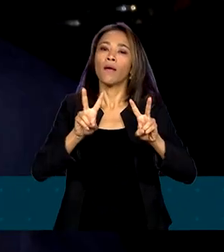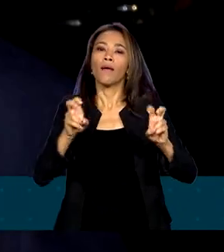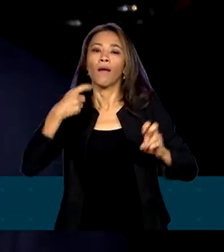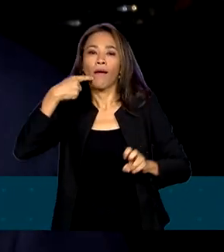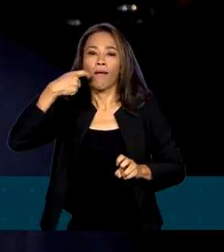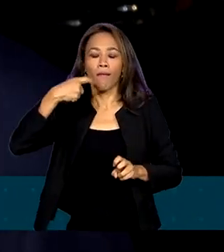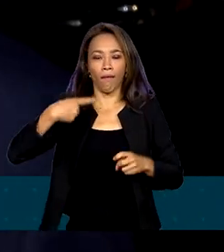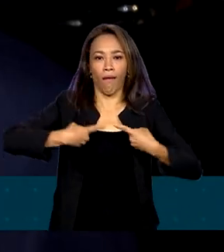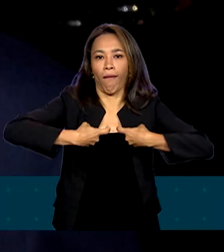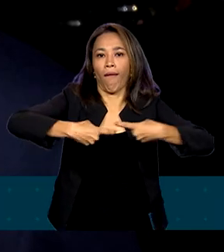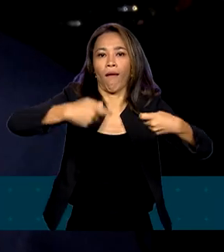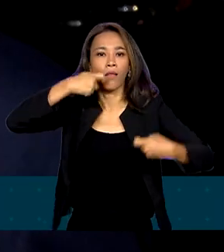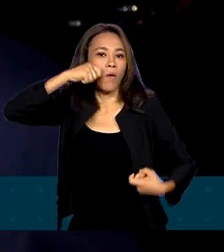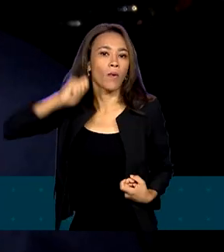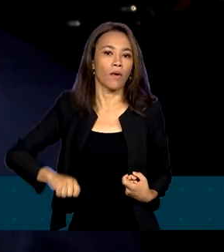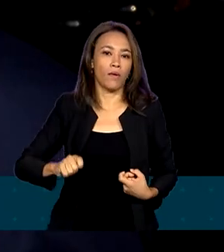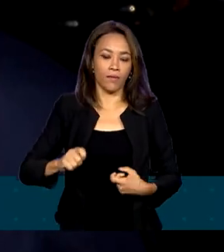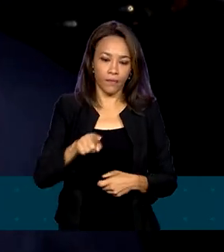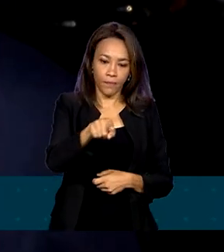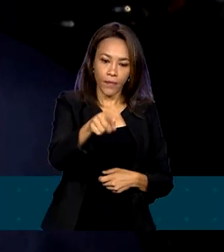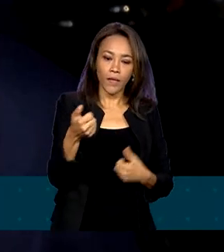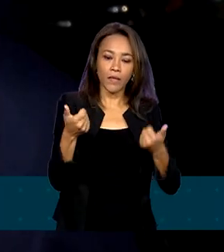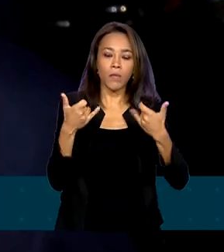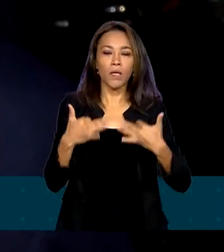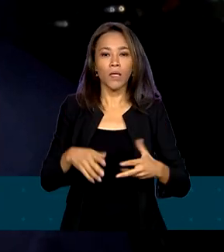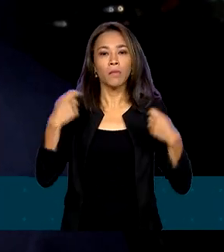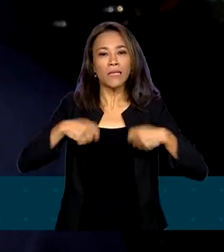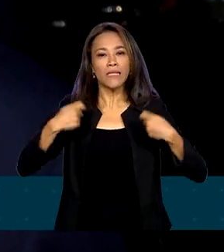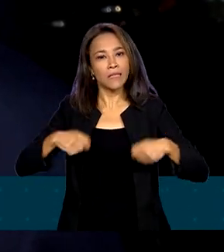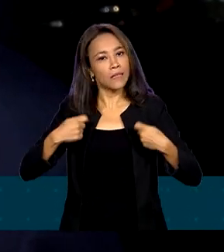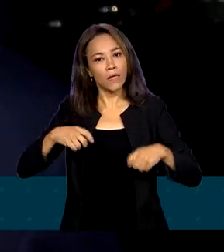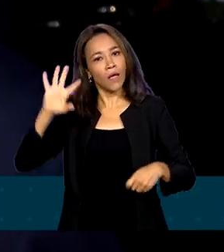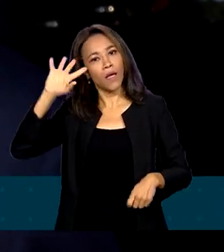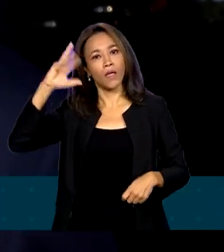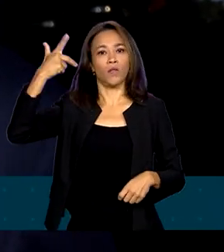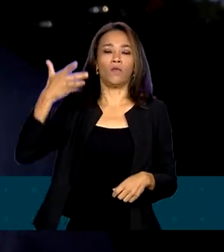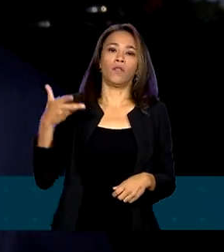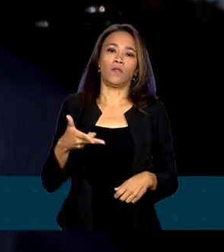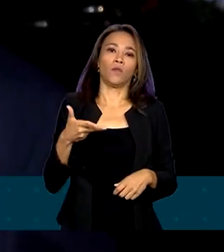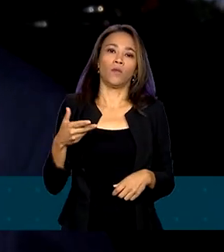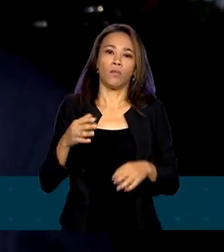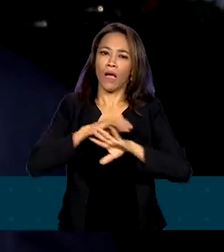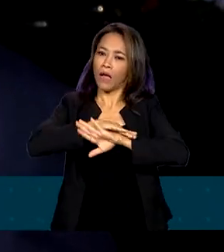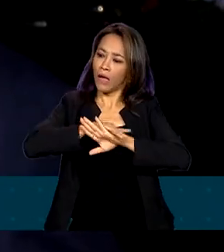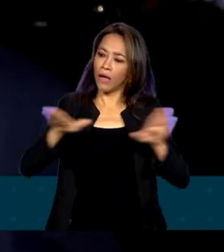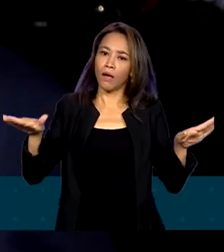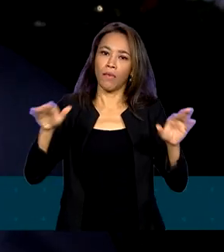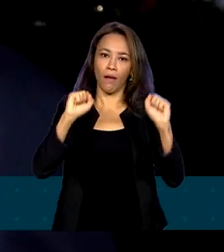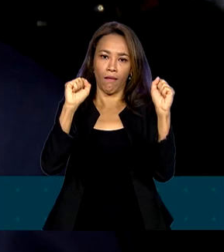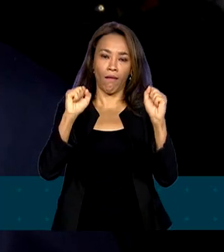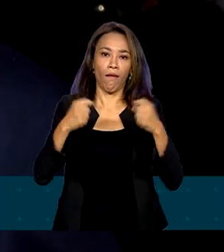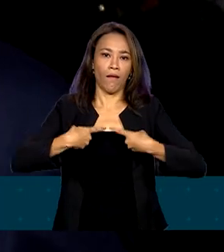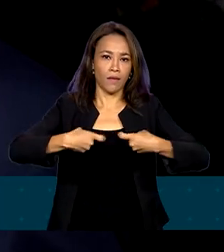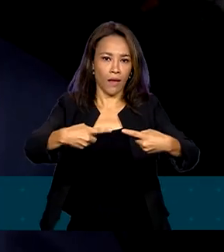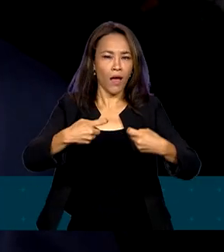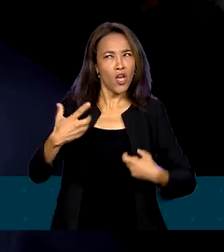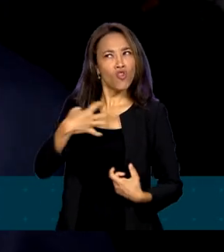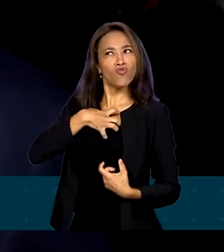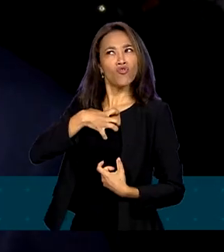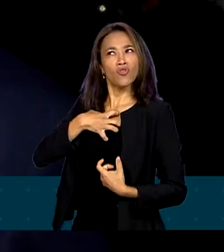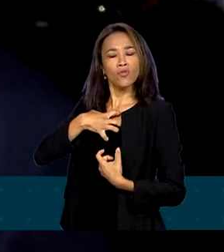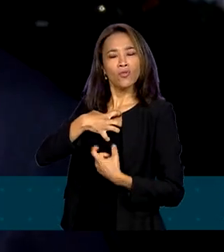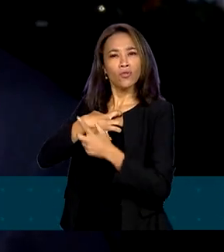Ucrânia. É preciso encontrar uma saída para colocar fim a essa guerra. E eu senti da parte do presidente Biden a